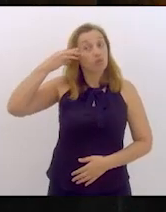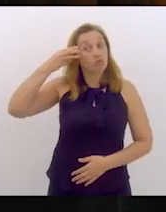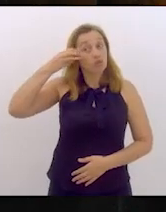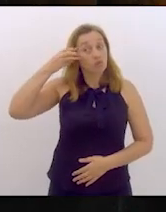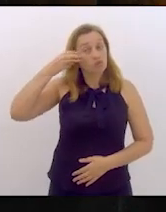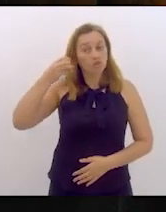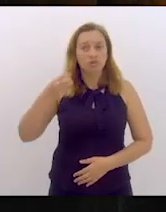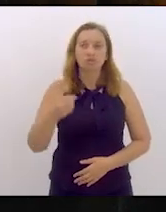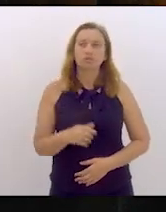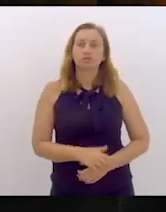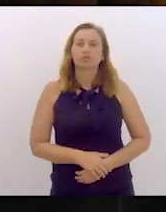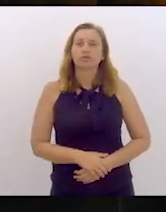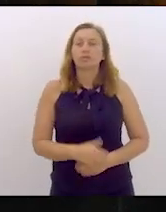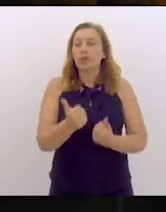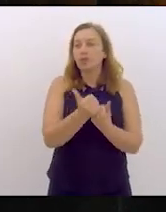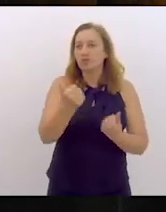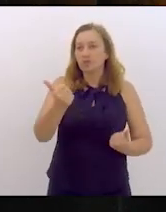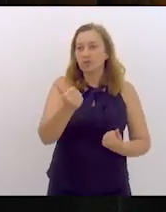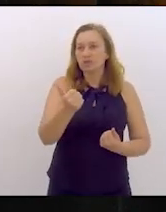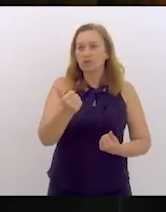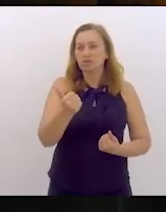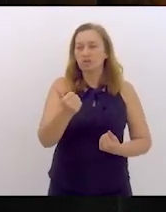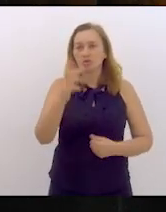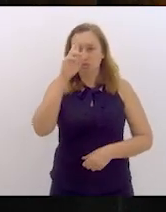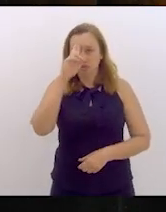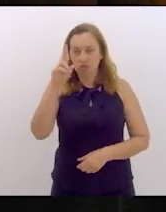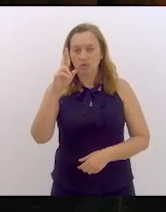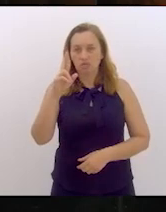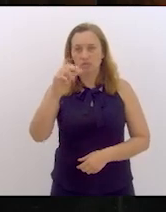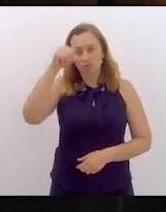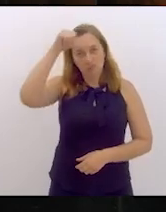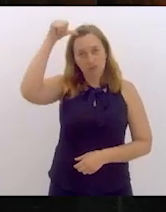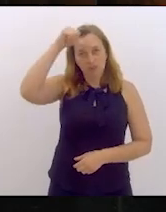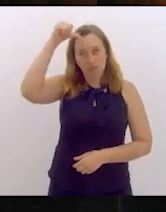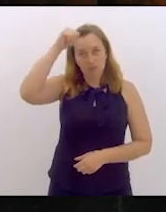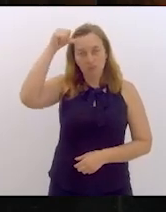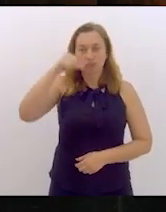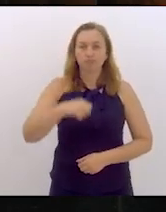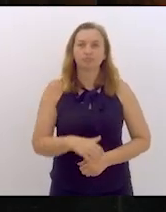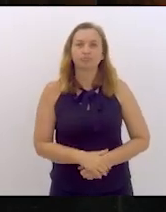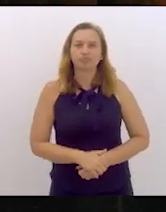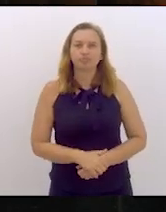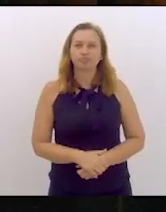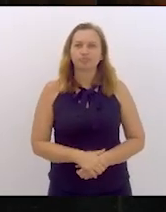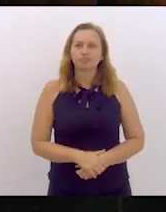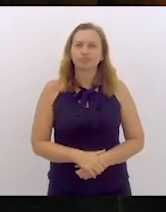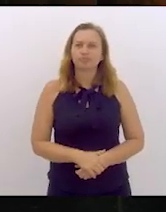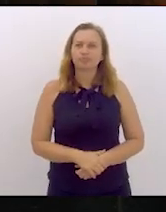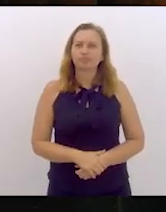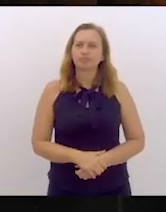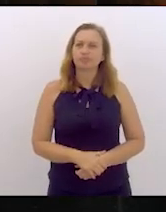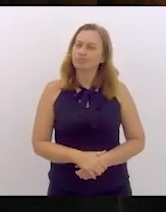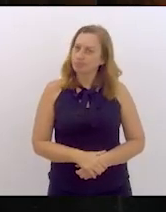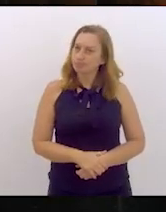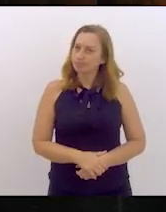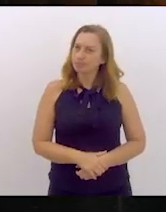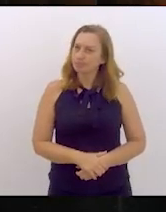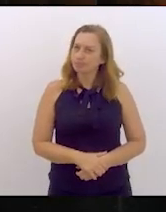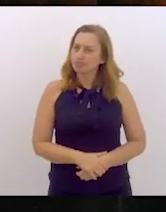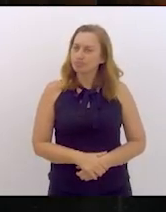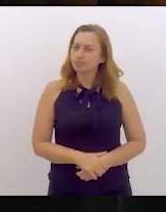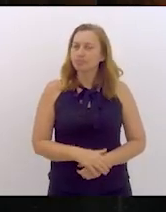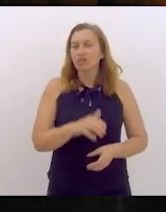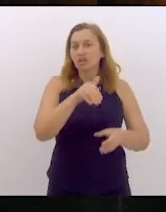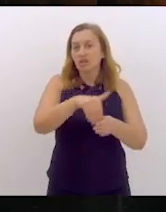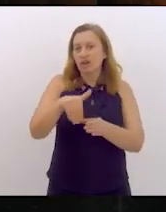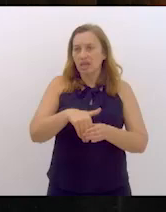eu tendo como vice o senhor Cláudio Castro o e Ixi que na